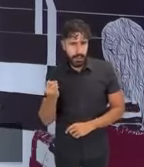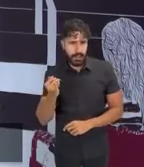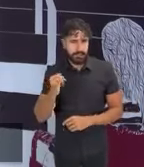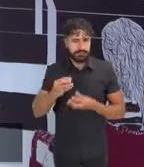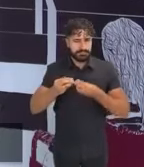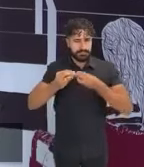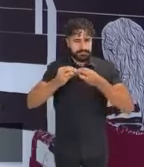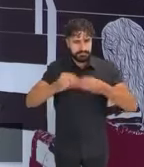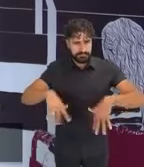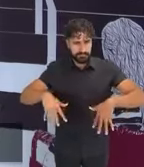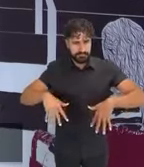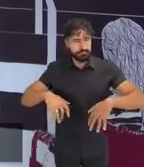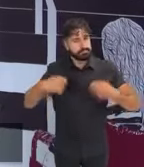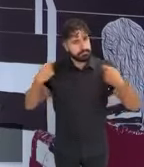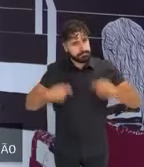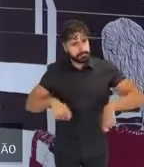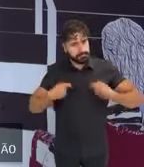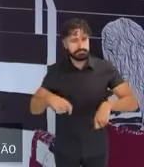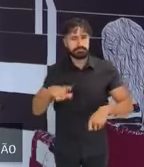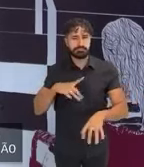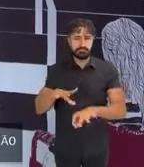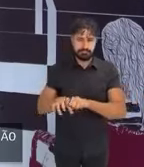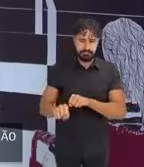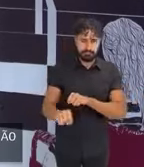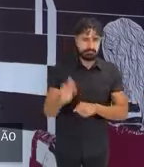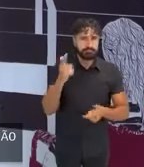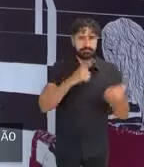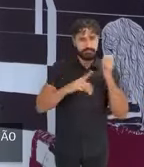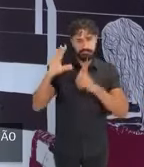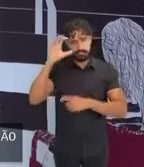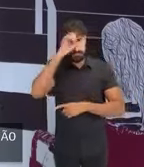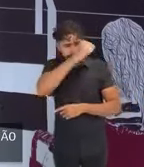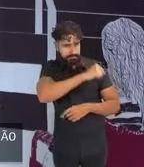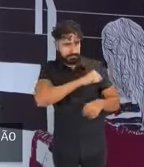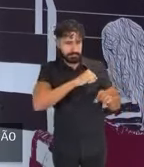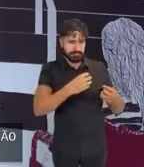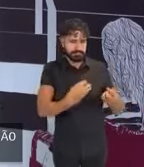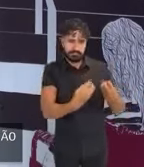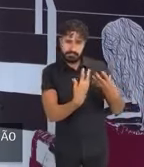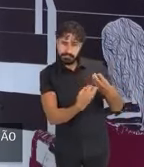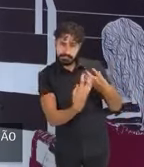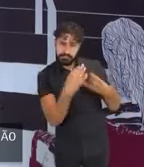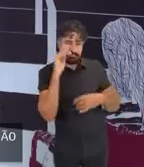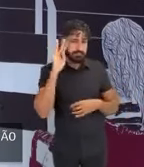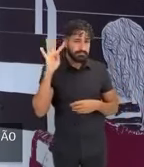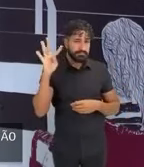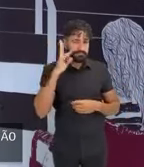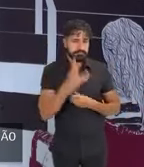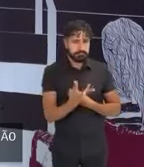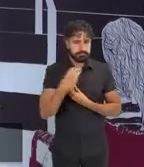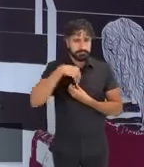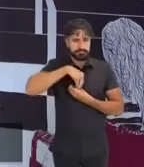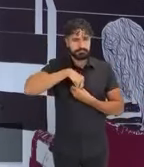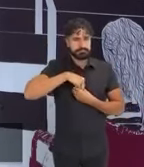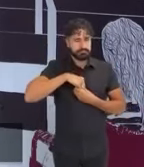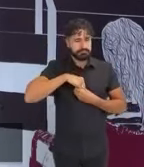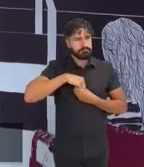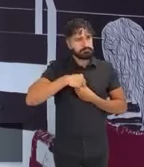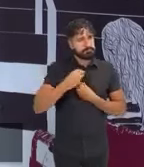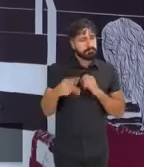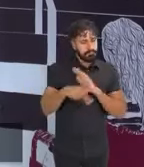precarizações. Tem que completar a formação para compreender os ensinamentos teóricos internalizados nos bancos da escola